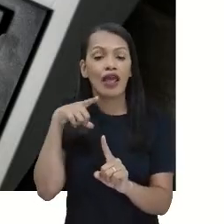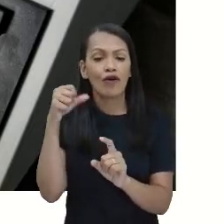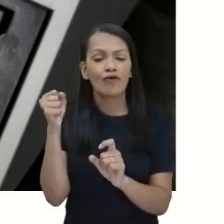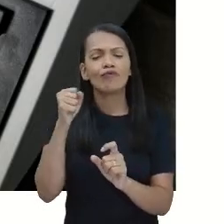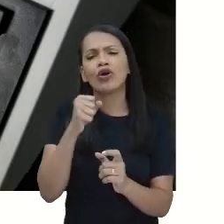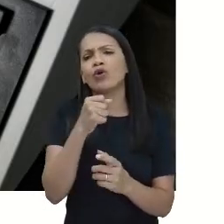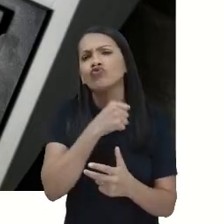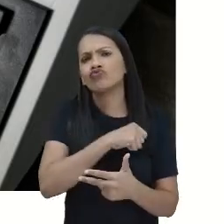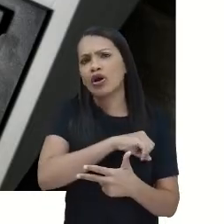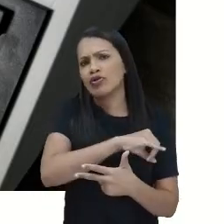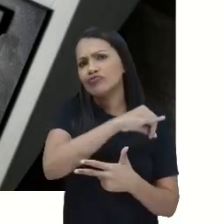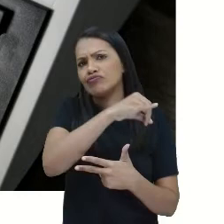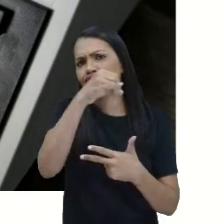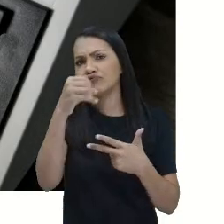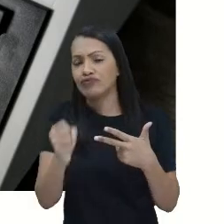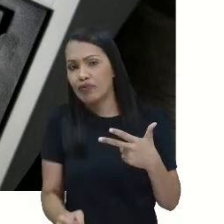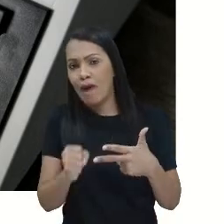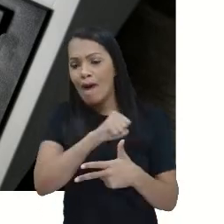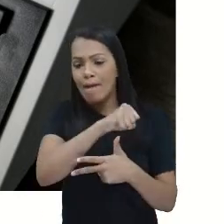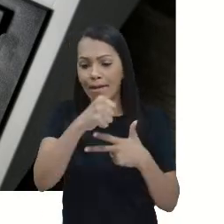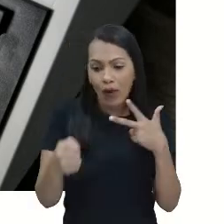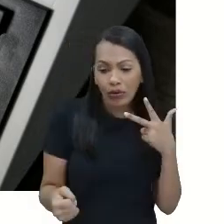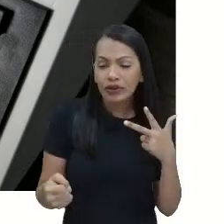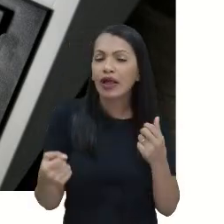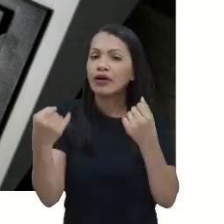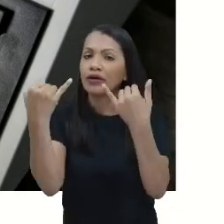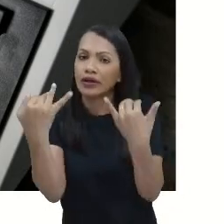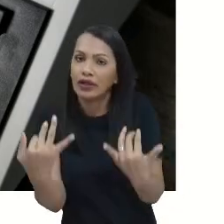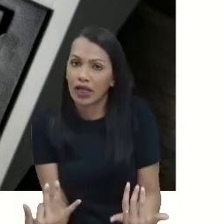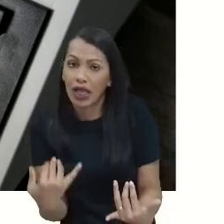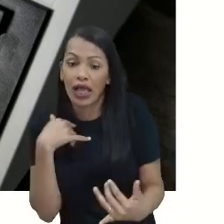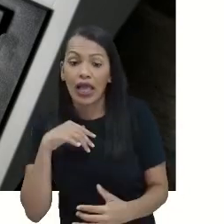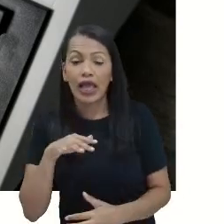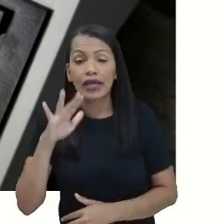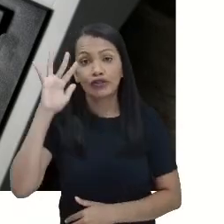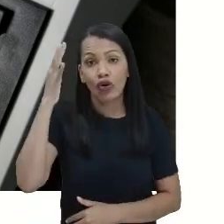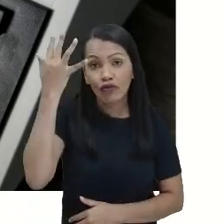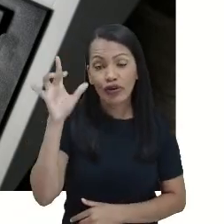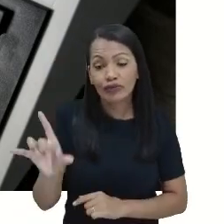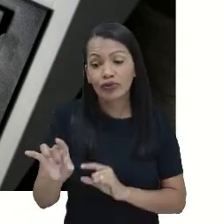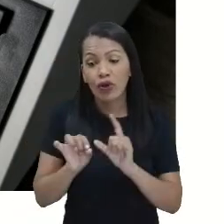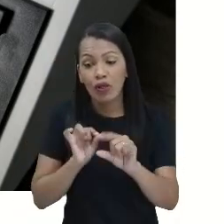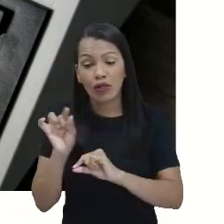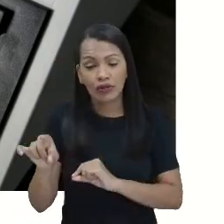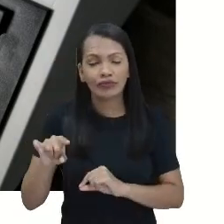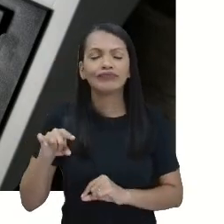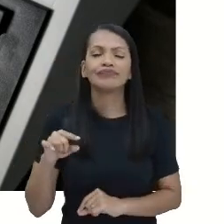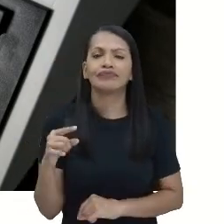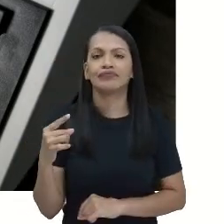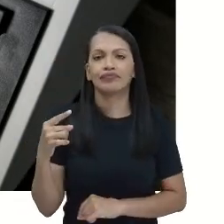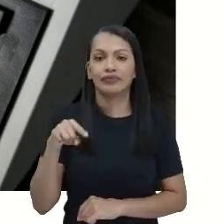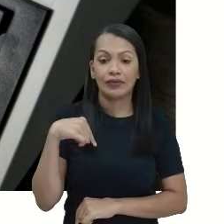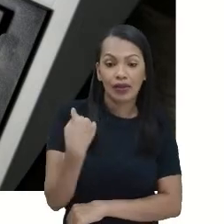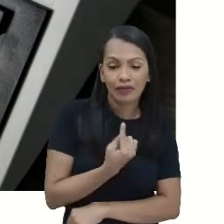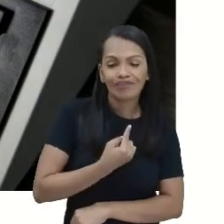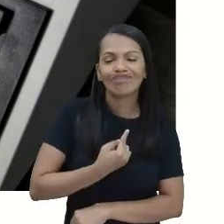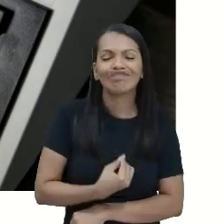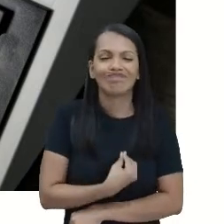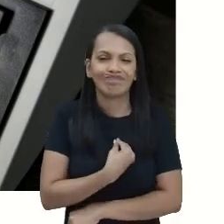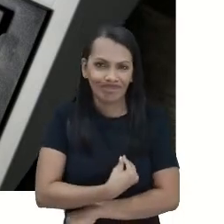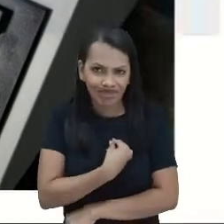poderes e que vem falando cada vez mais, decidindo o nosso dia a dia. O nosso sistema político, atualmente, a